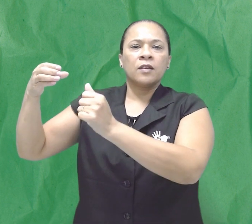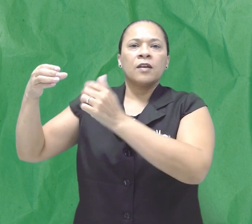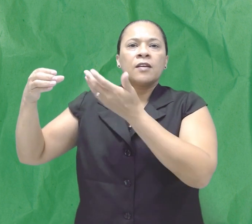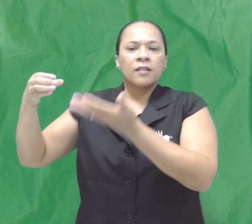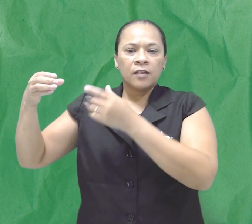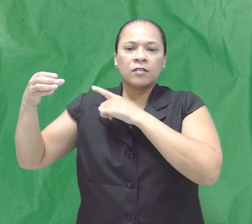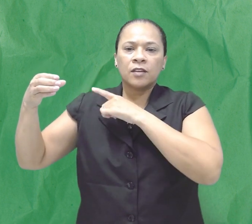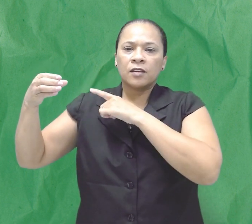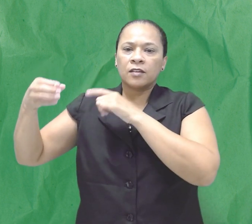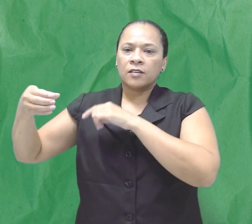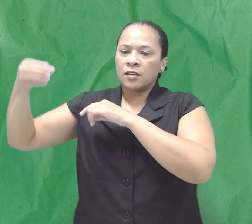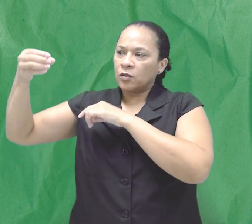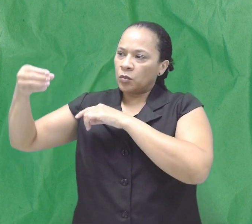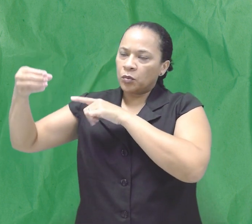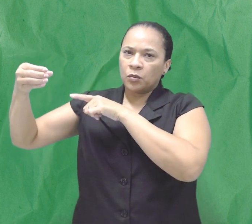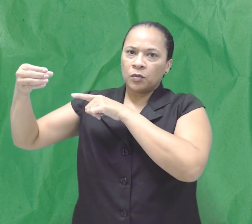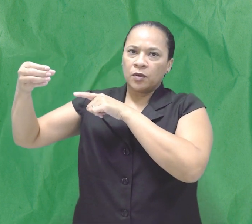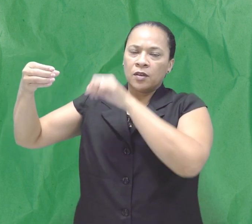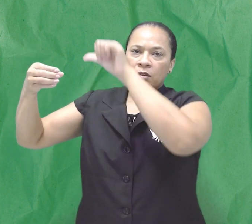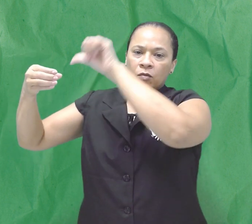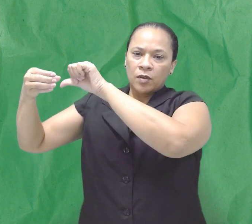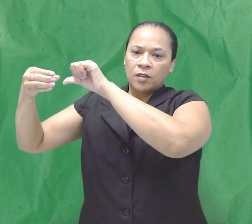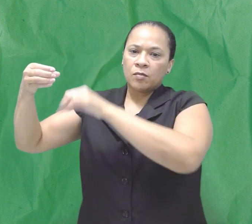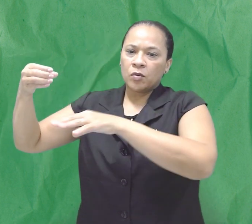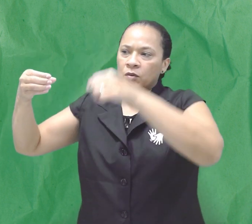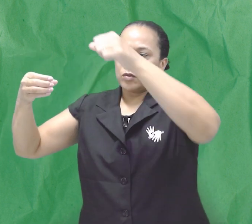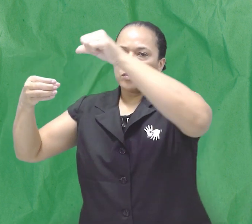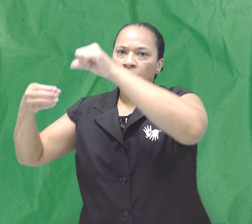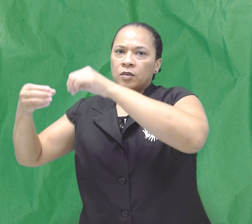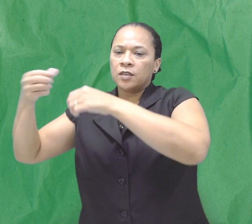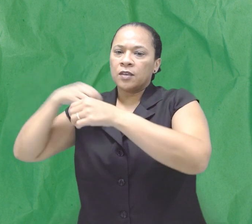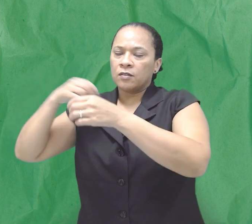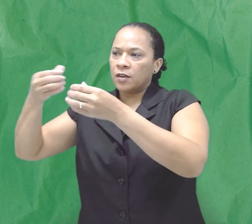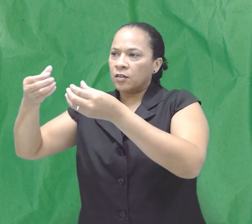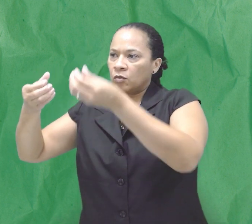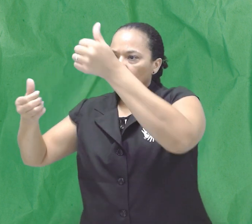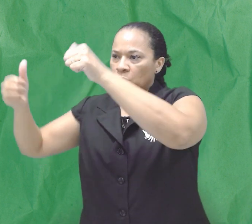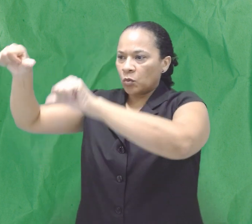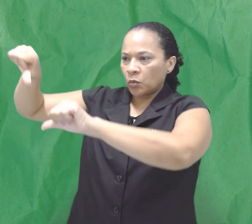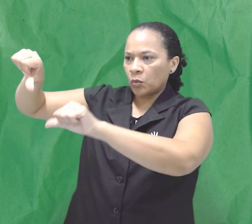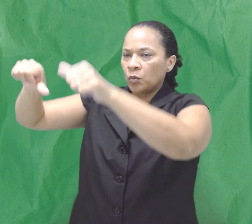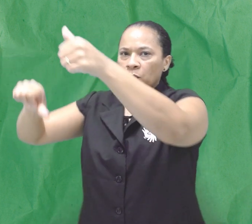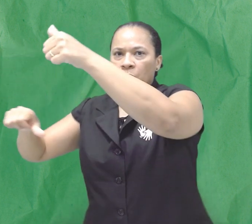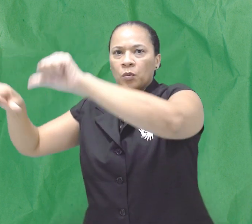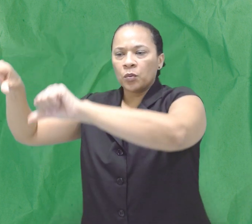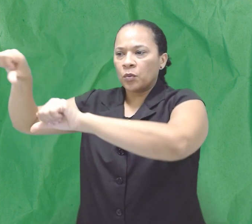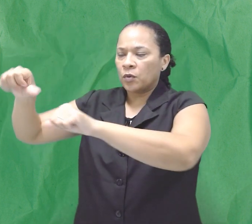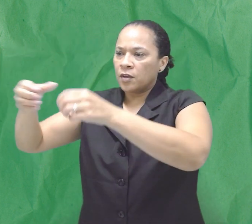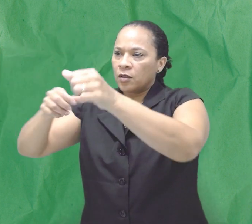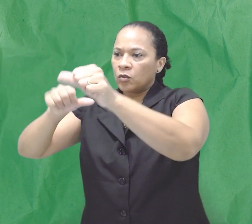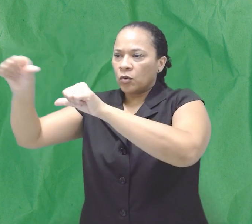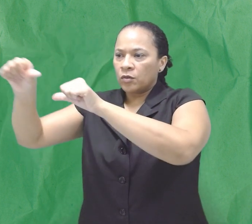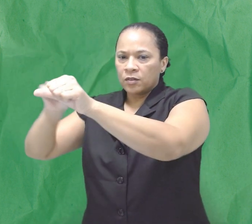balão volumétrico, depois completa o volume desse balão volumétrico para o volume adequado, utilizando para isso a